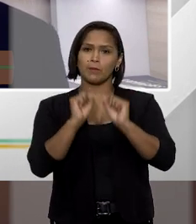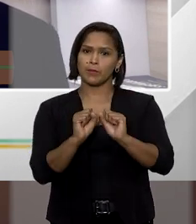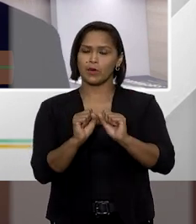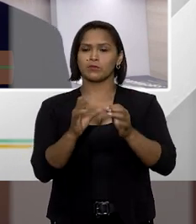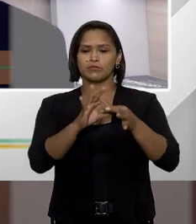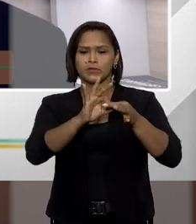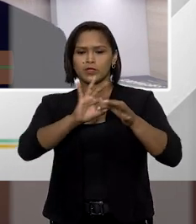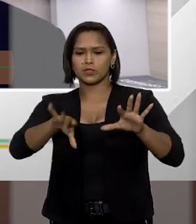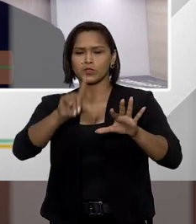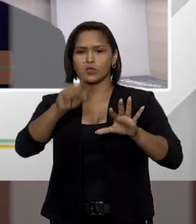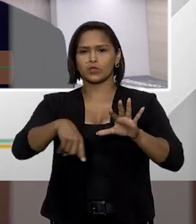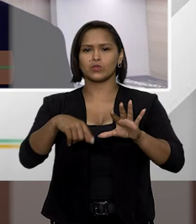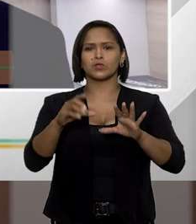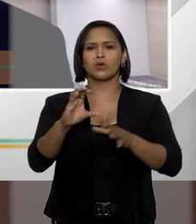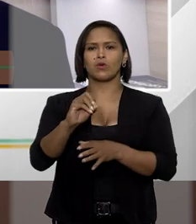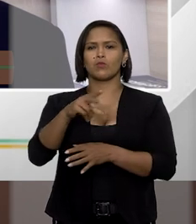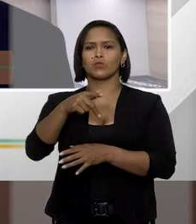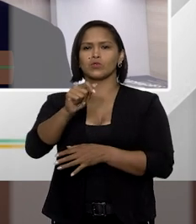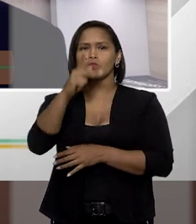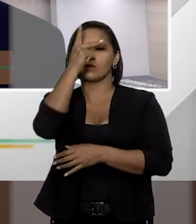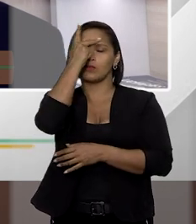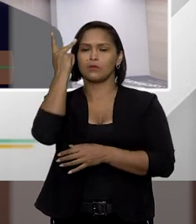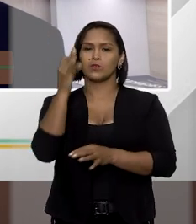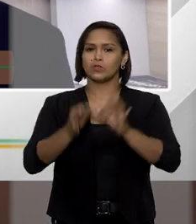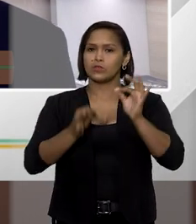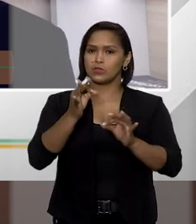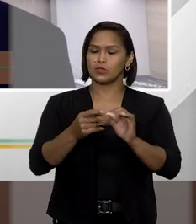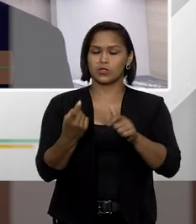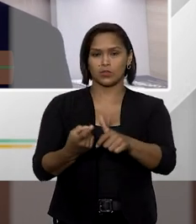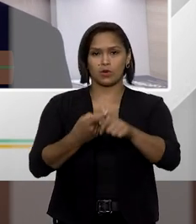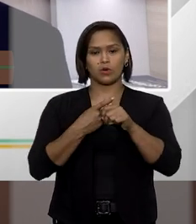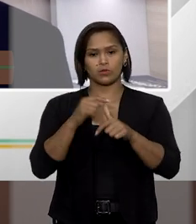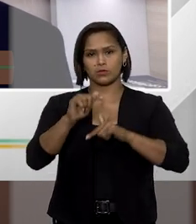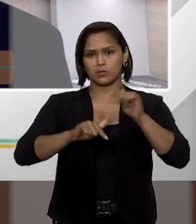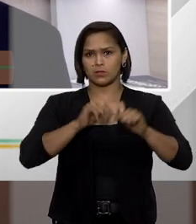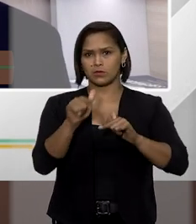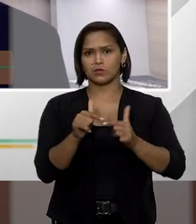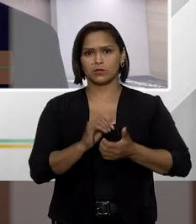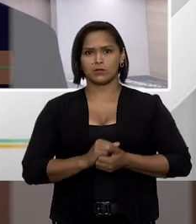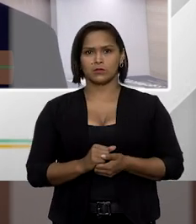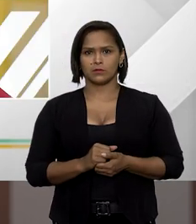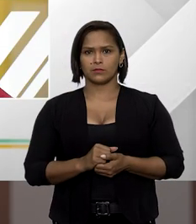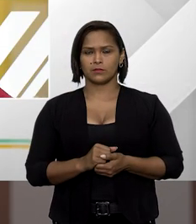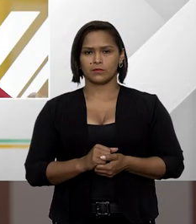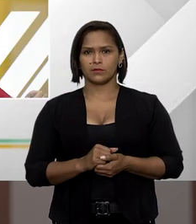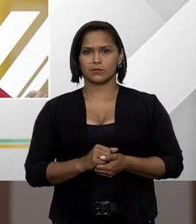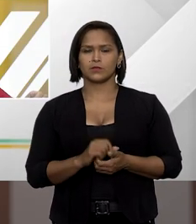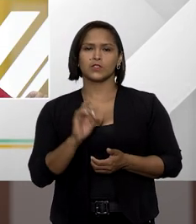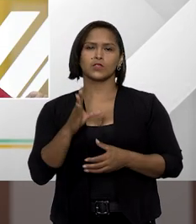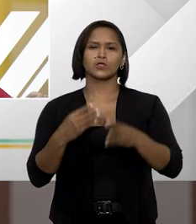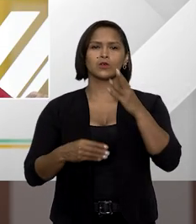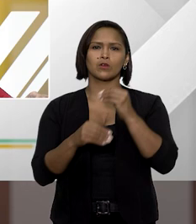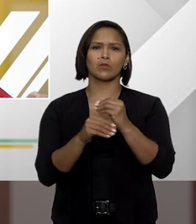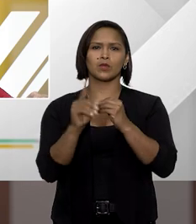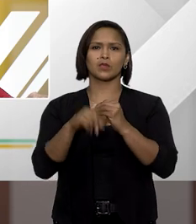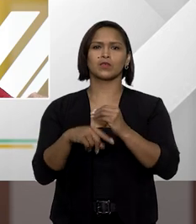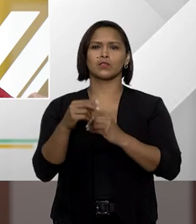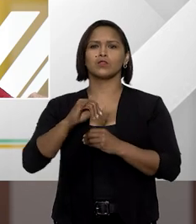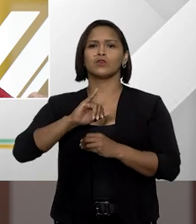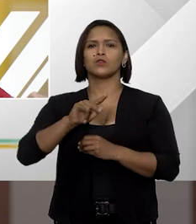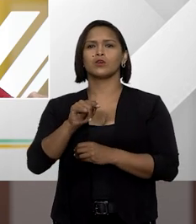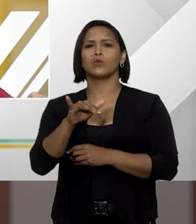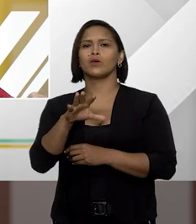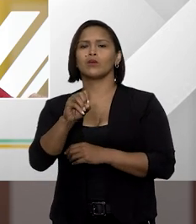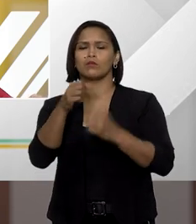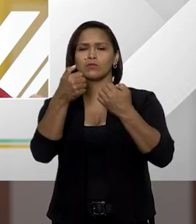inclusive, na dissolução compulsória da pessoa jurídica ou suspensão das atividades. Só complementando o que o